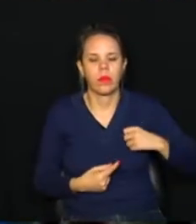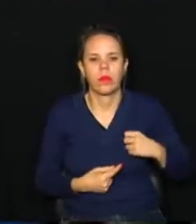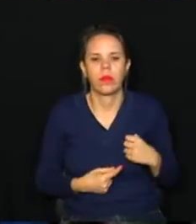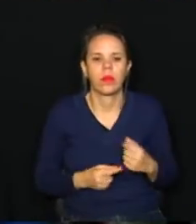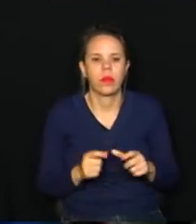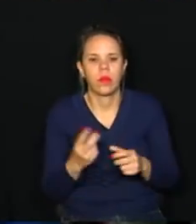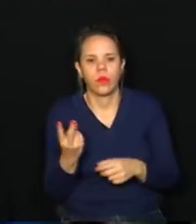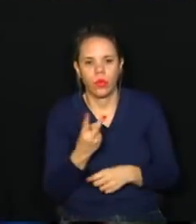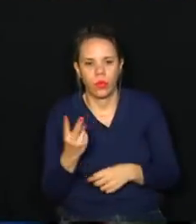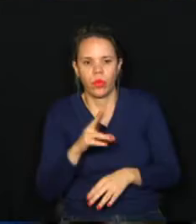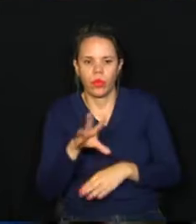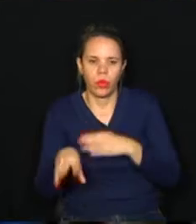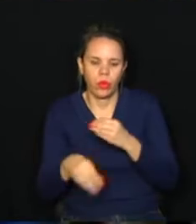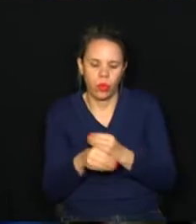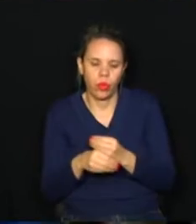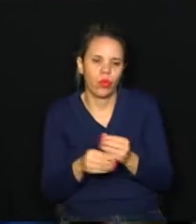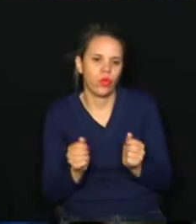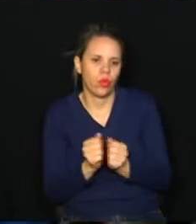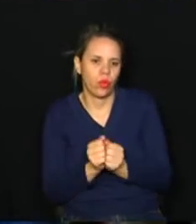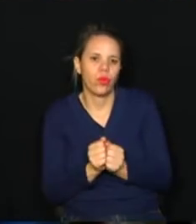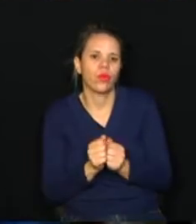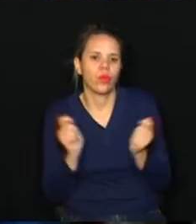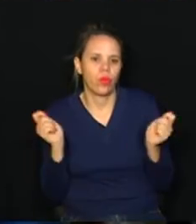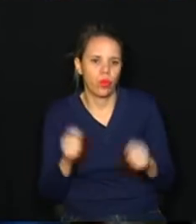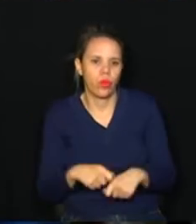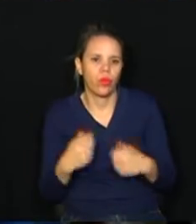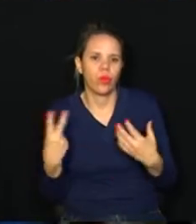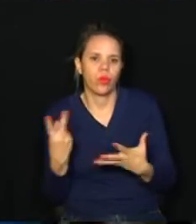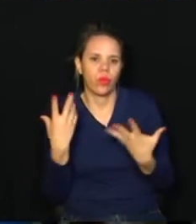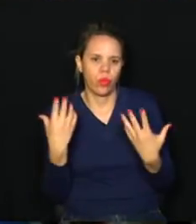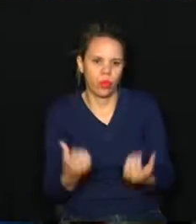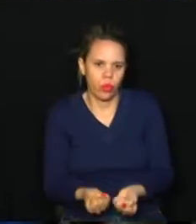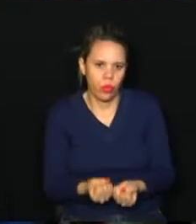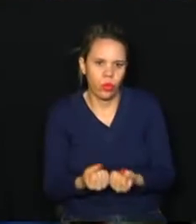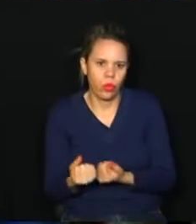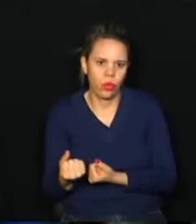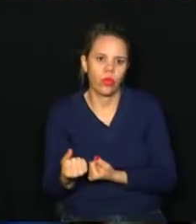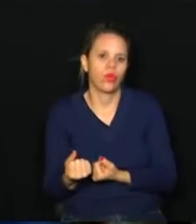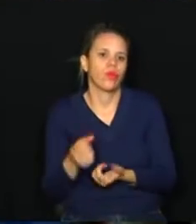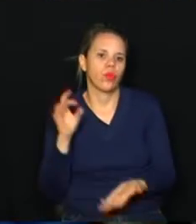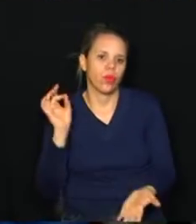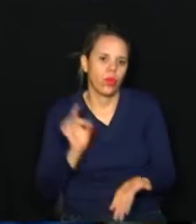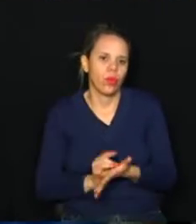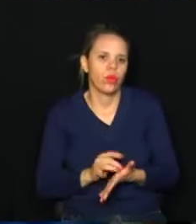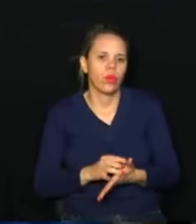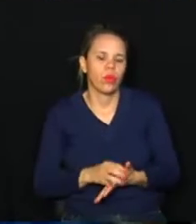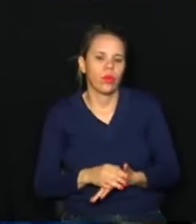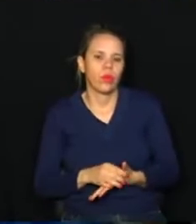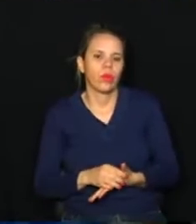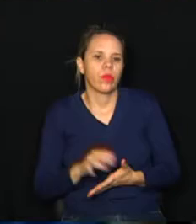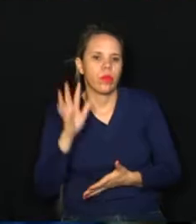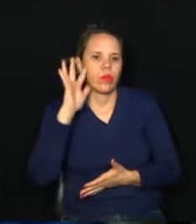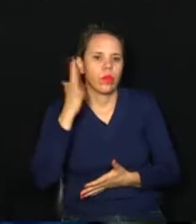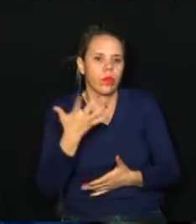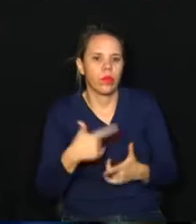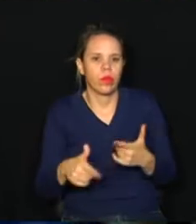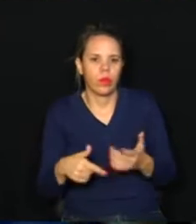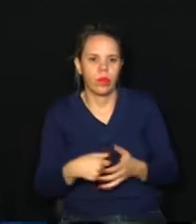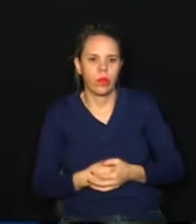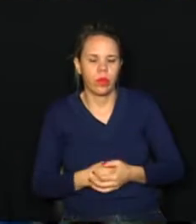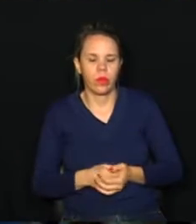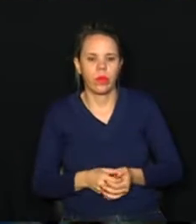ambos se complementam e devem ser reconhecidos como meio efetivo de solucionar